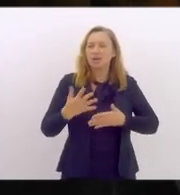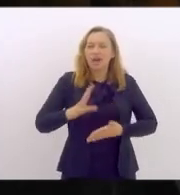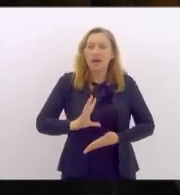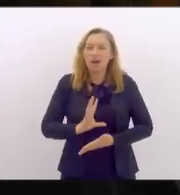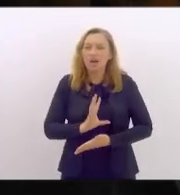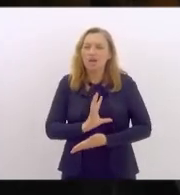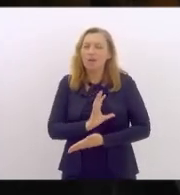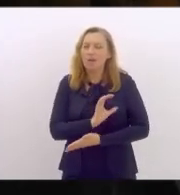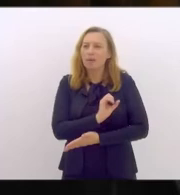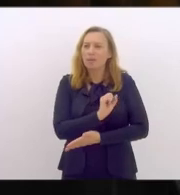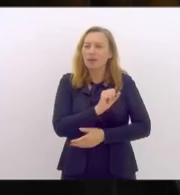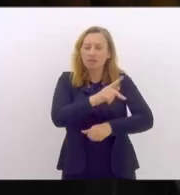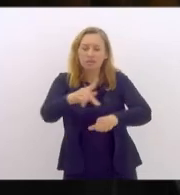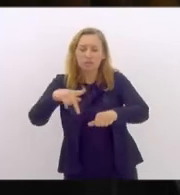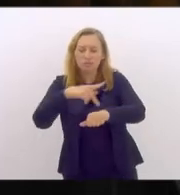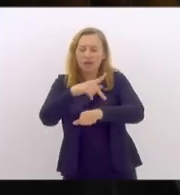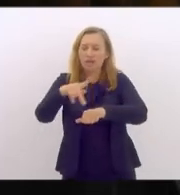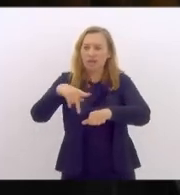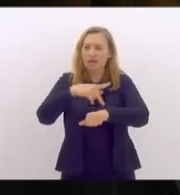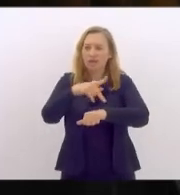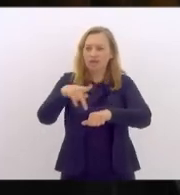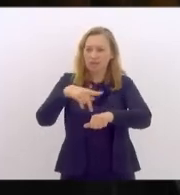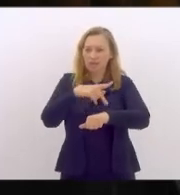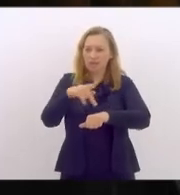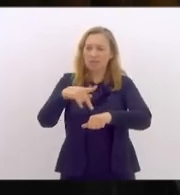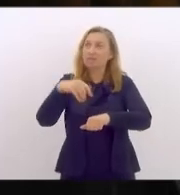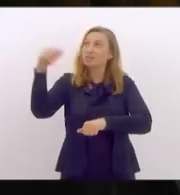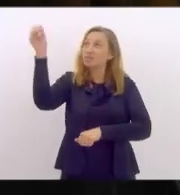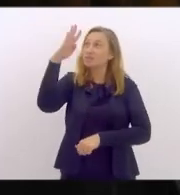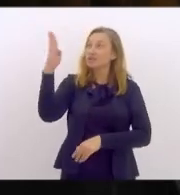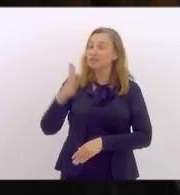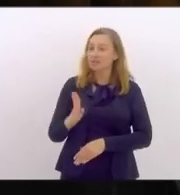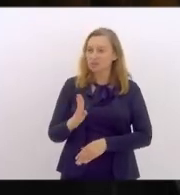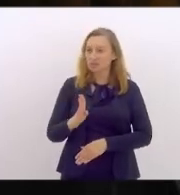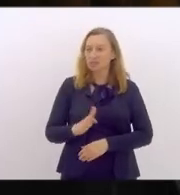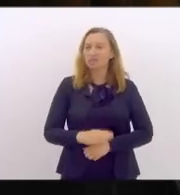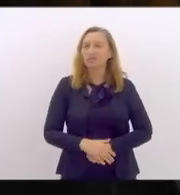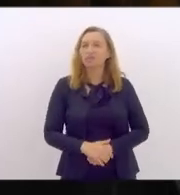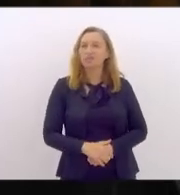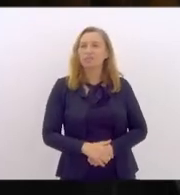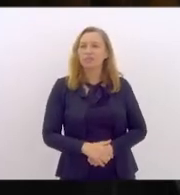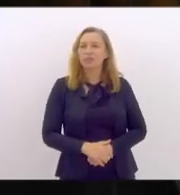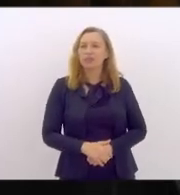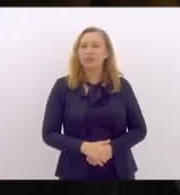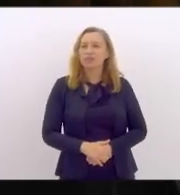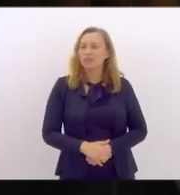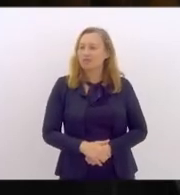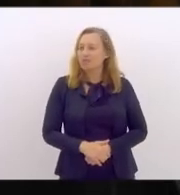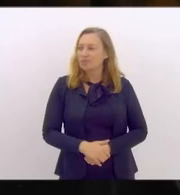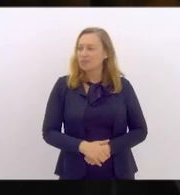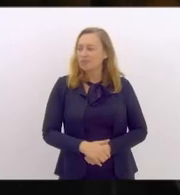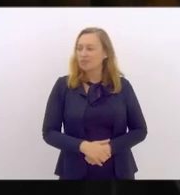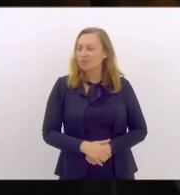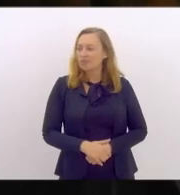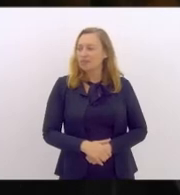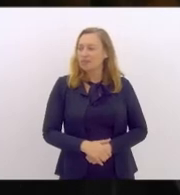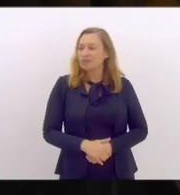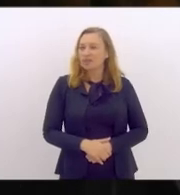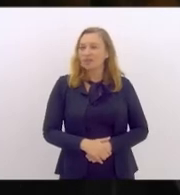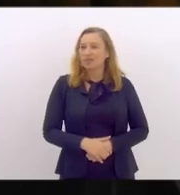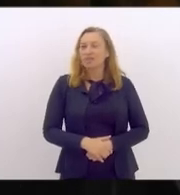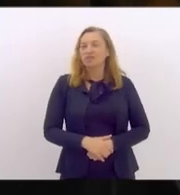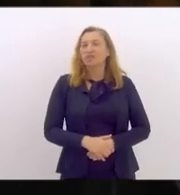da terra da Amada terra do Brasil em teu seio Formoso